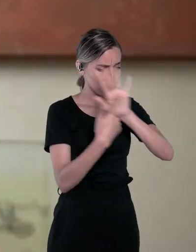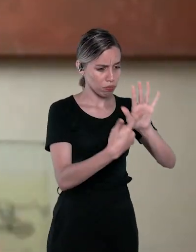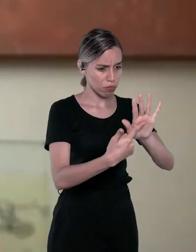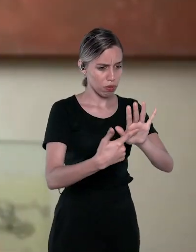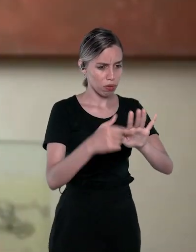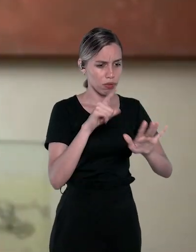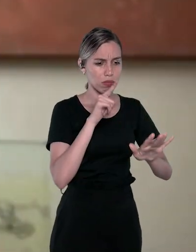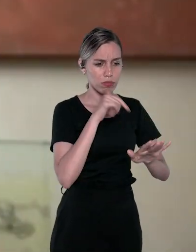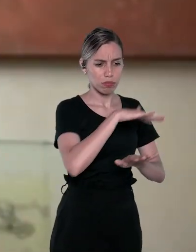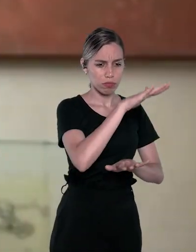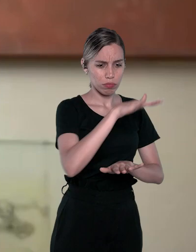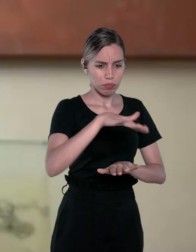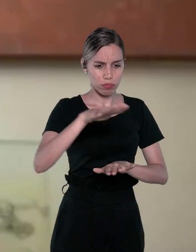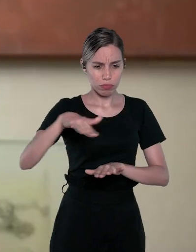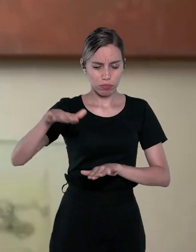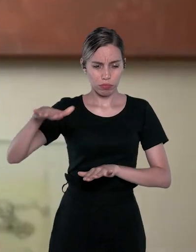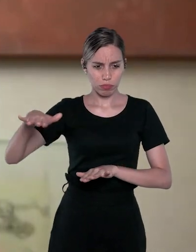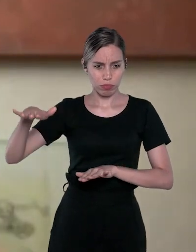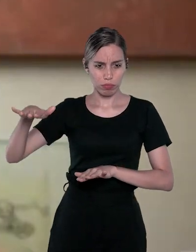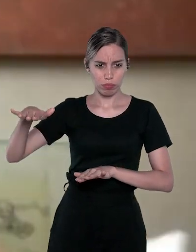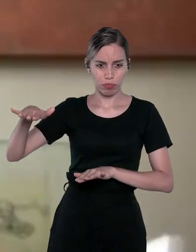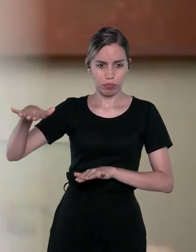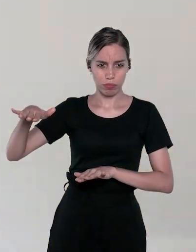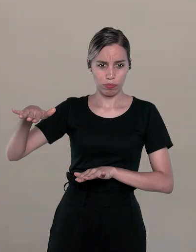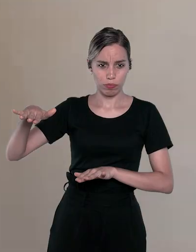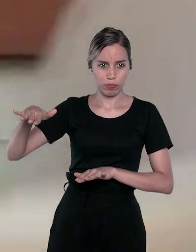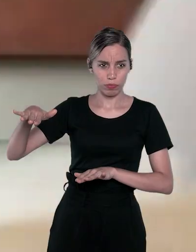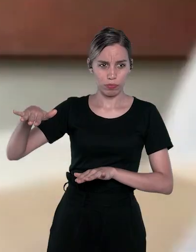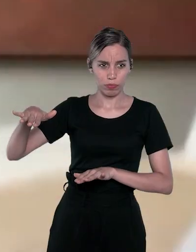puro sangue dos rios,